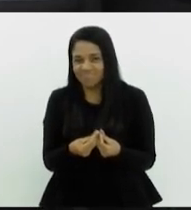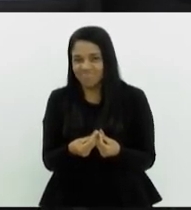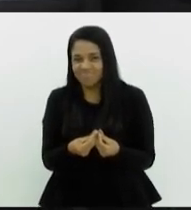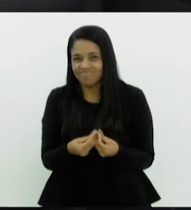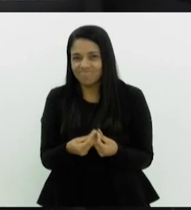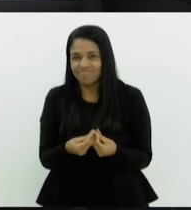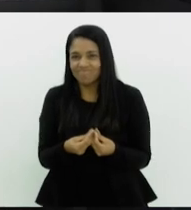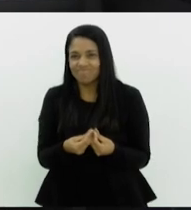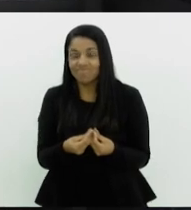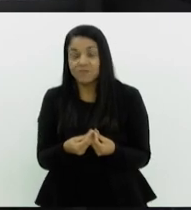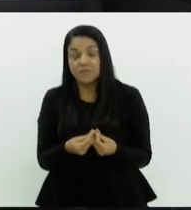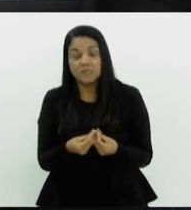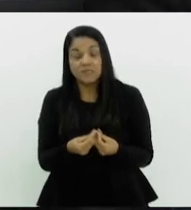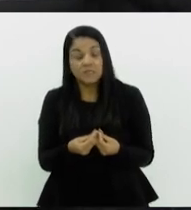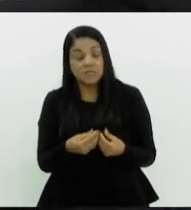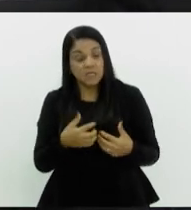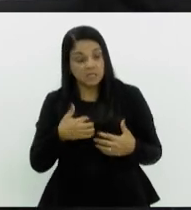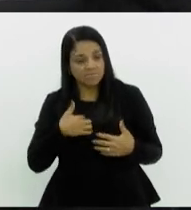E isso me deu